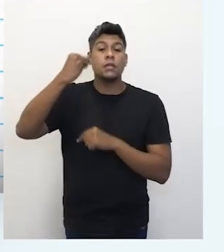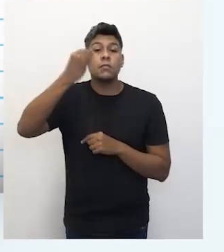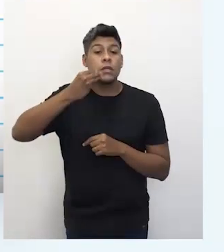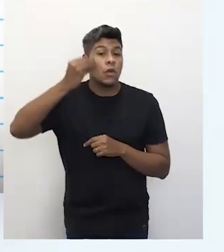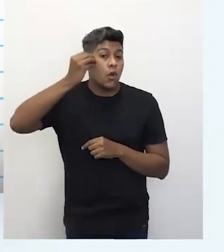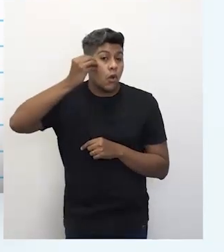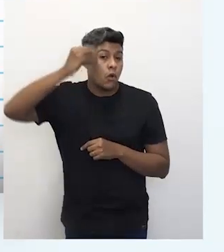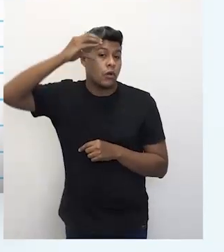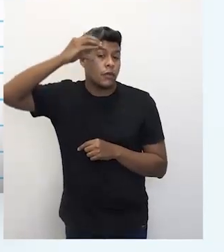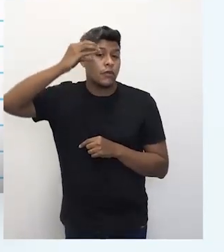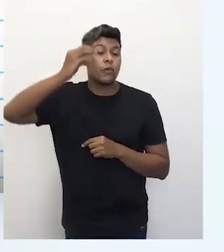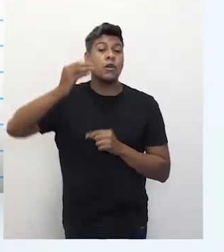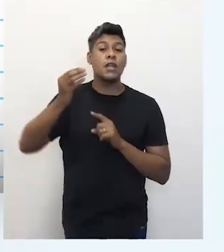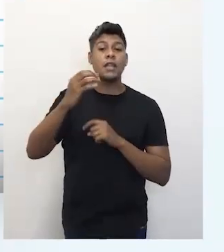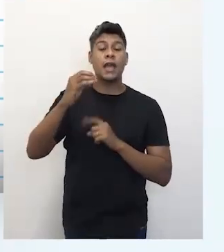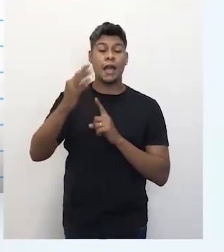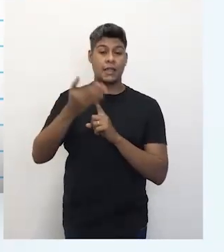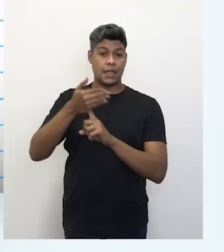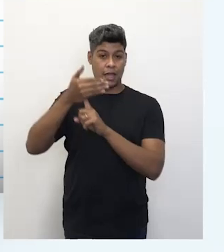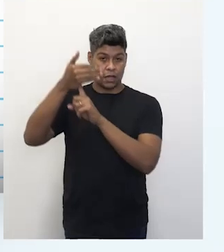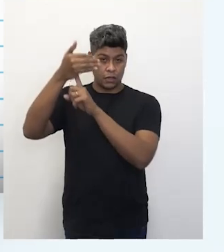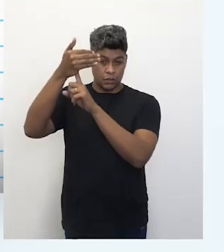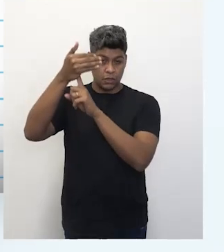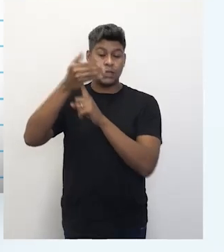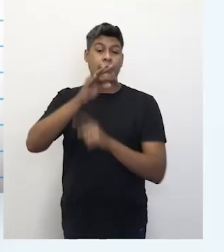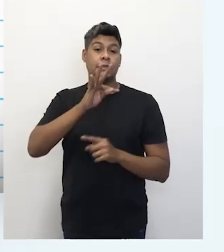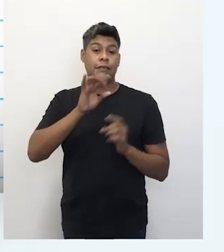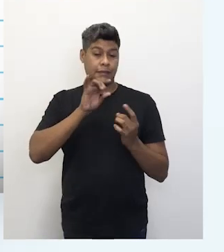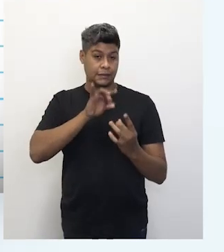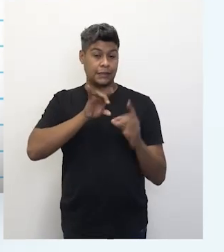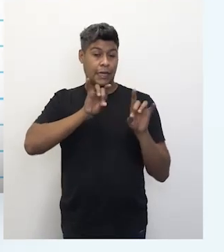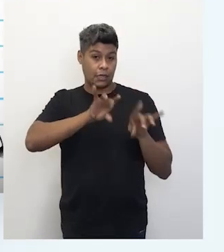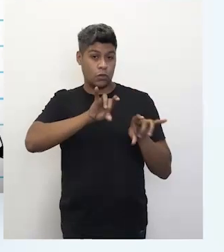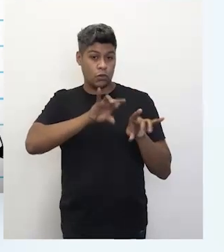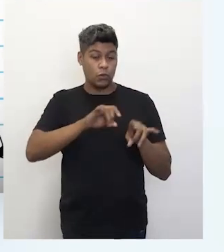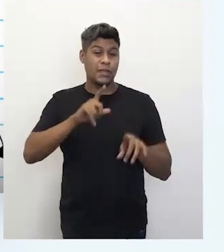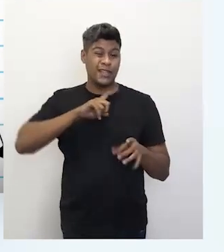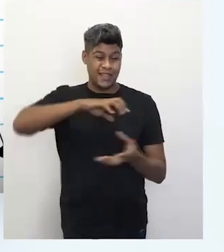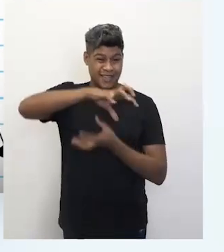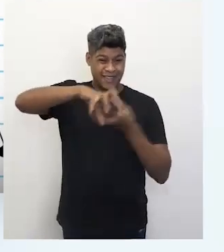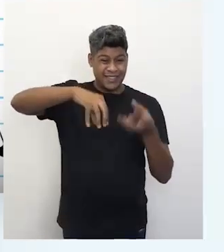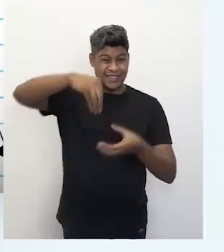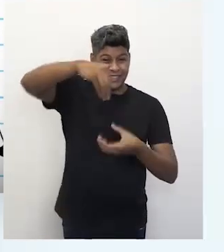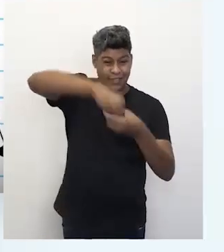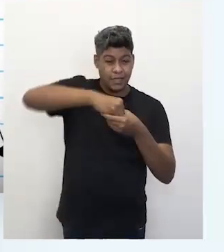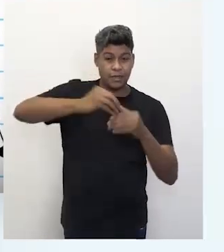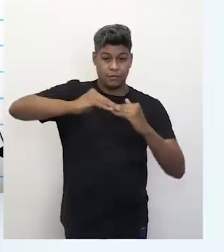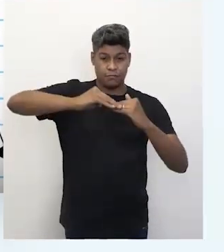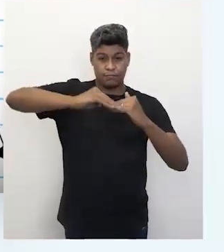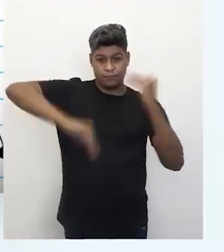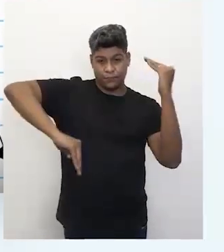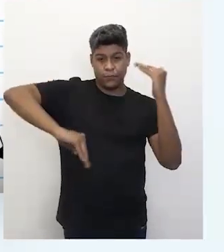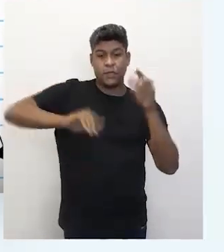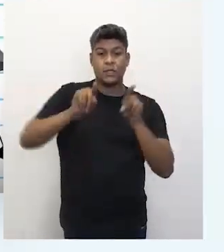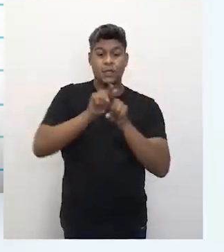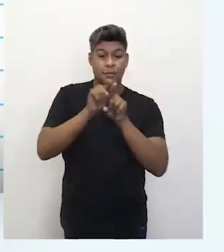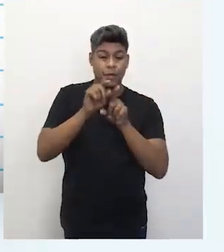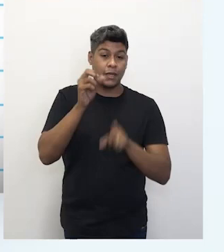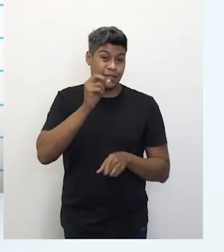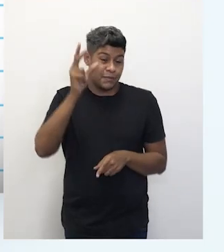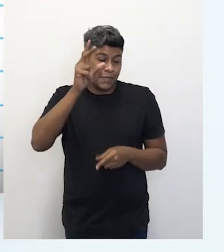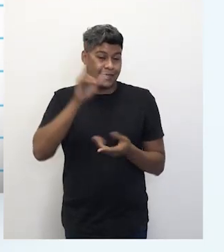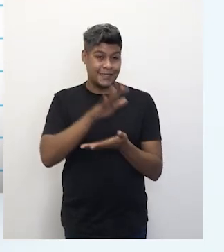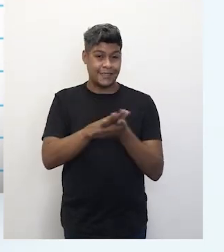e conhecimento técnico-científico ao passo que outros sofrem com a diversidade como crises internas desigualdade e falta de expertise